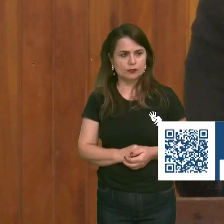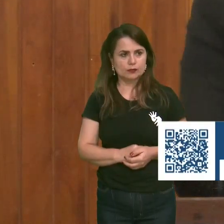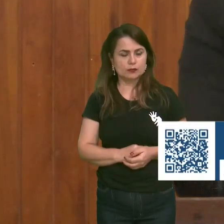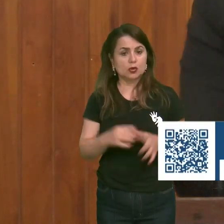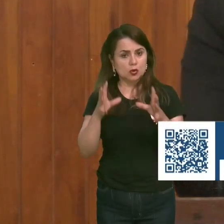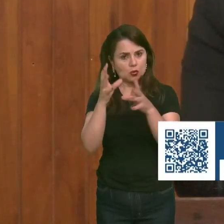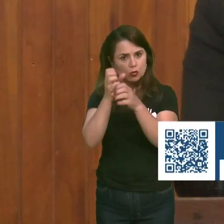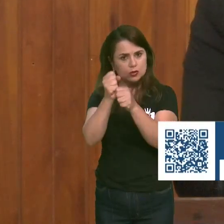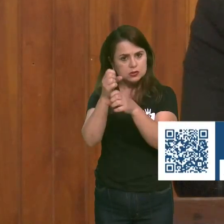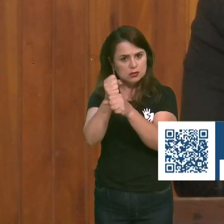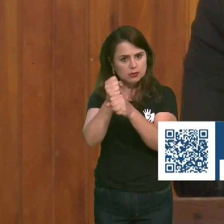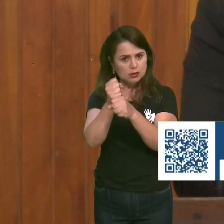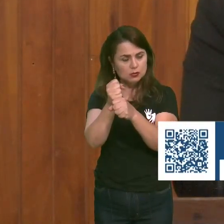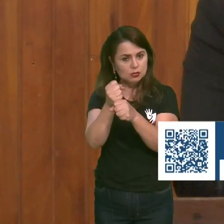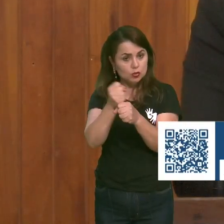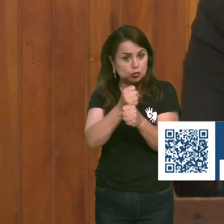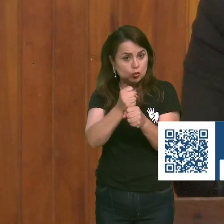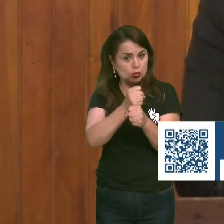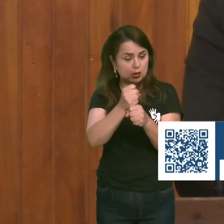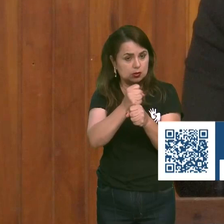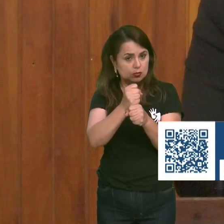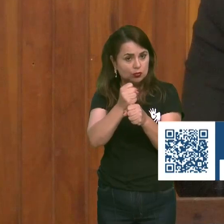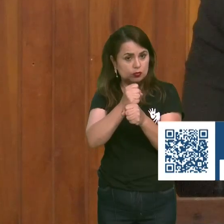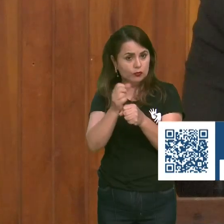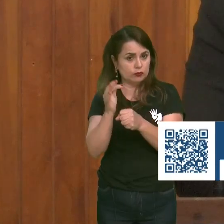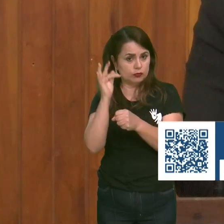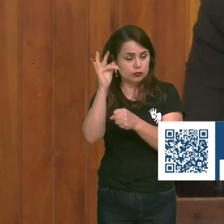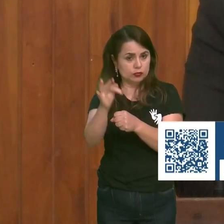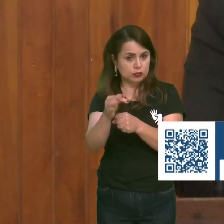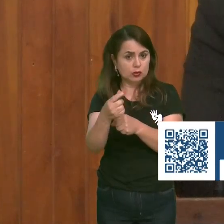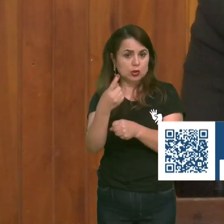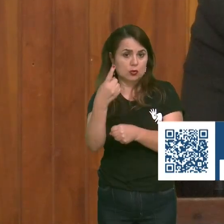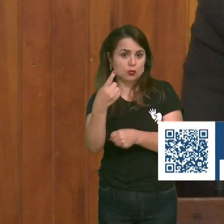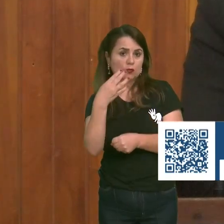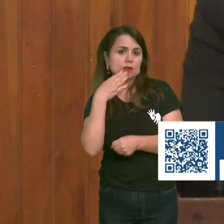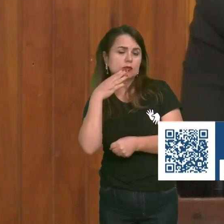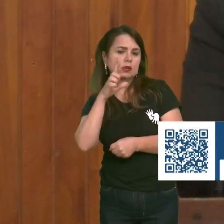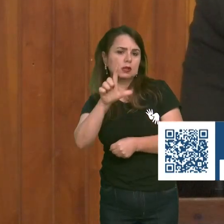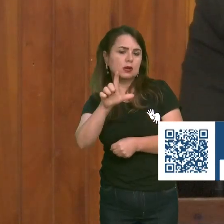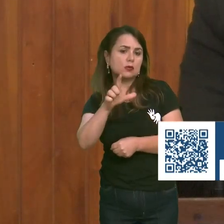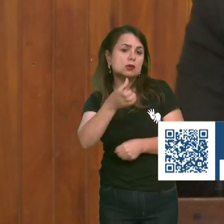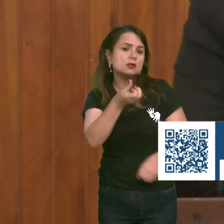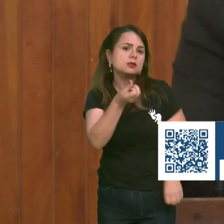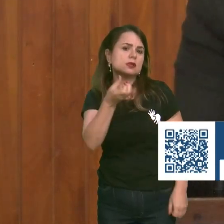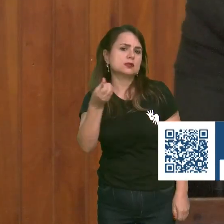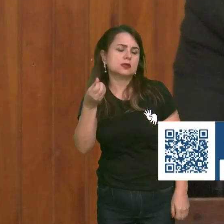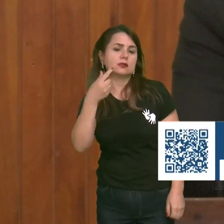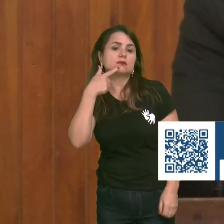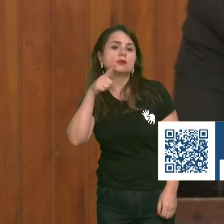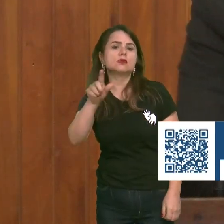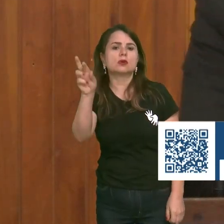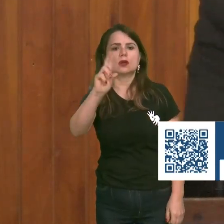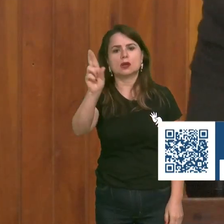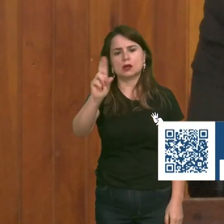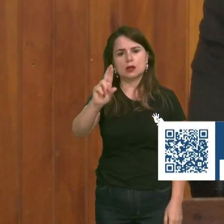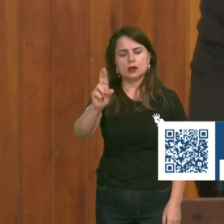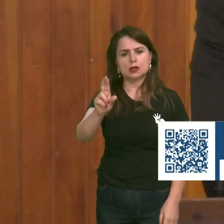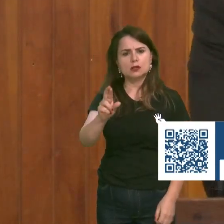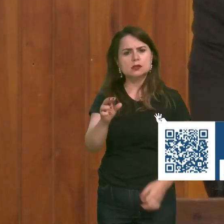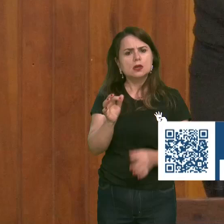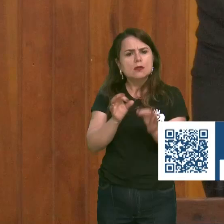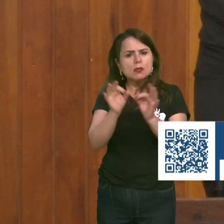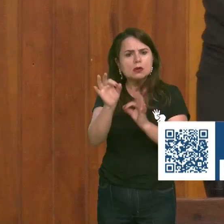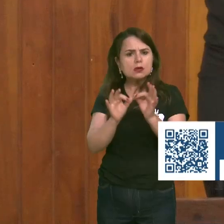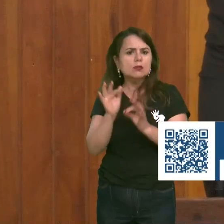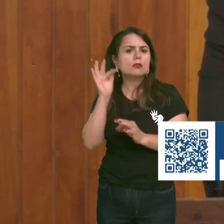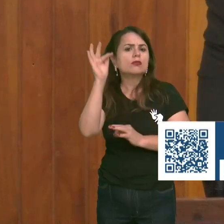orçamento anual aí para o ano que vem de um bilhão aí 600 milhões de reais para a gente arredondar que a previsão para